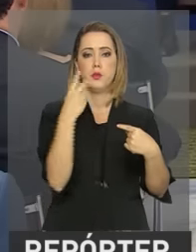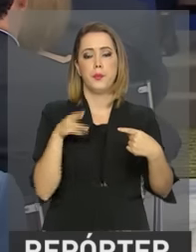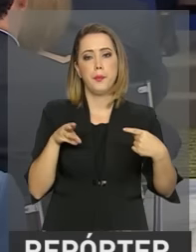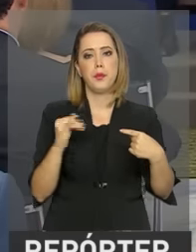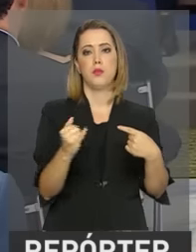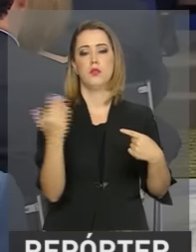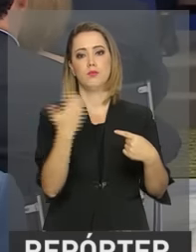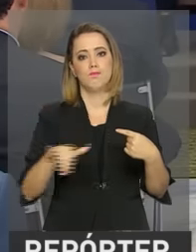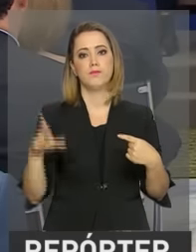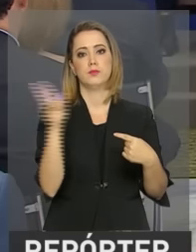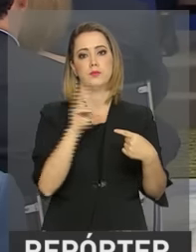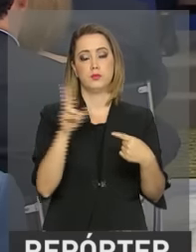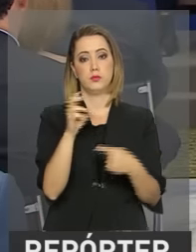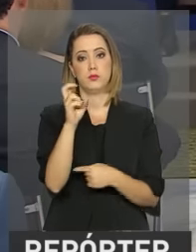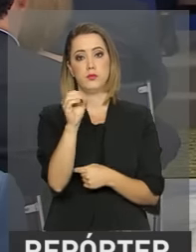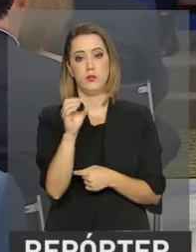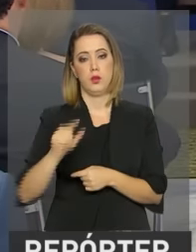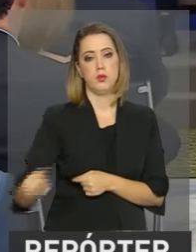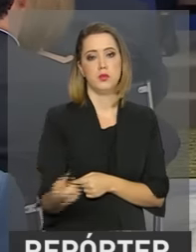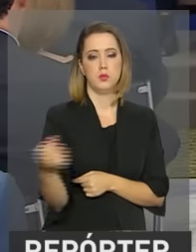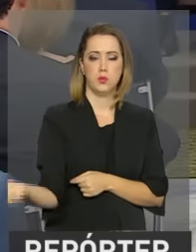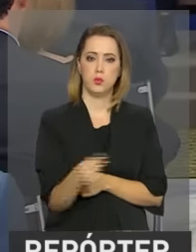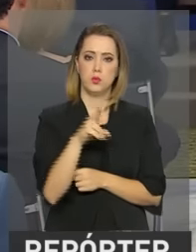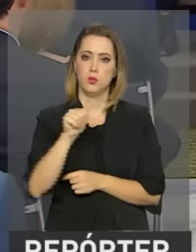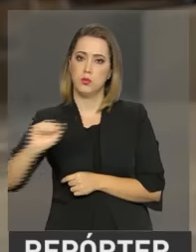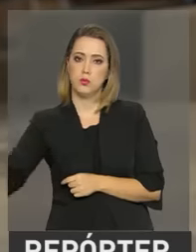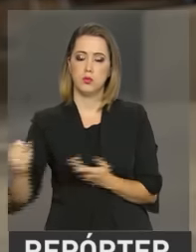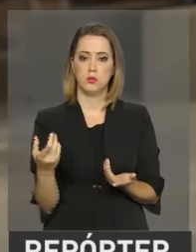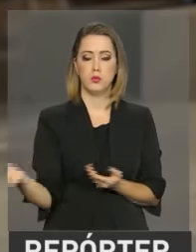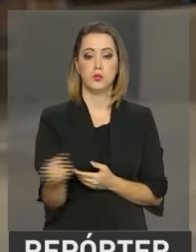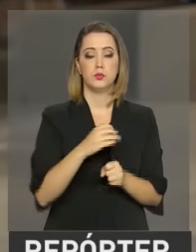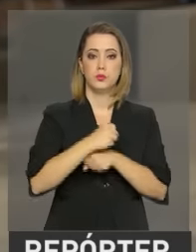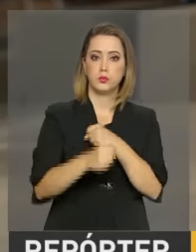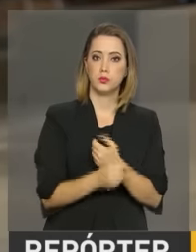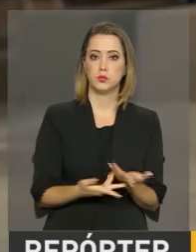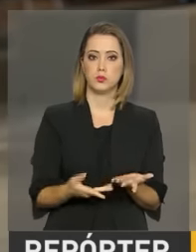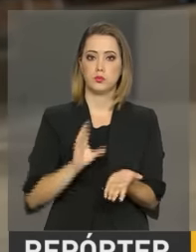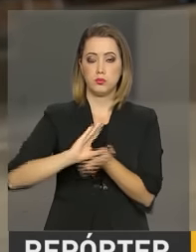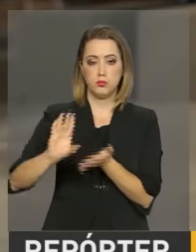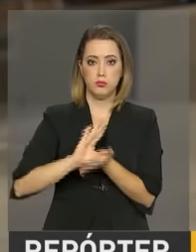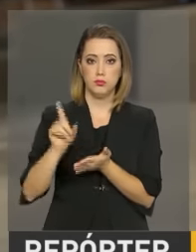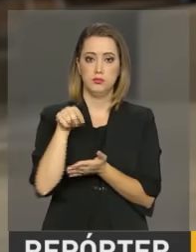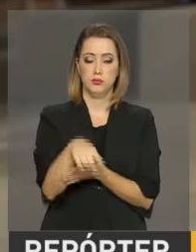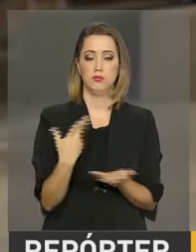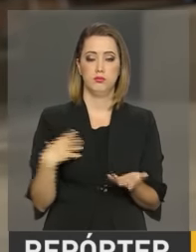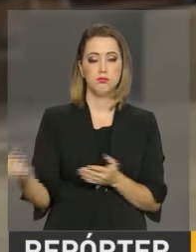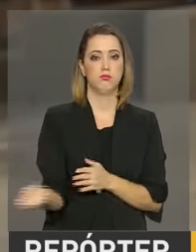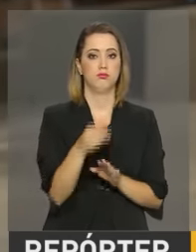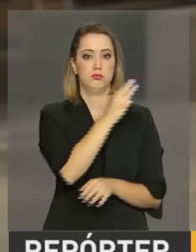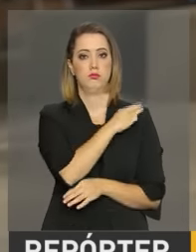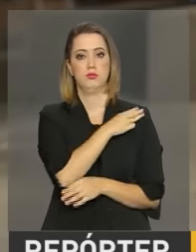deais para a criação de 500.000 novas vagas nos próximos os recursos liberados fazem parte do novo ensino